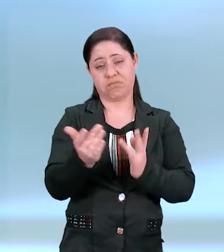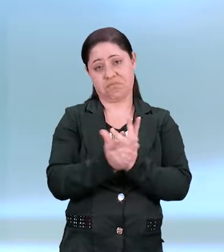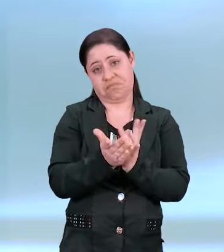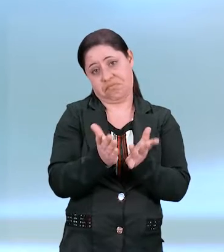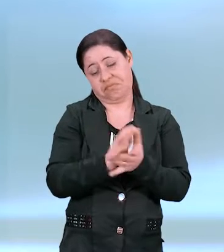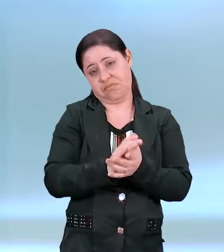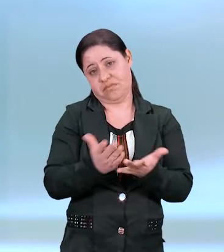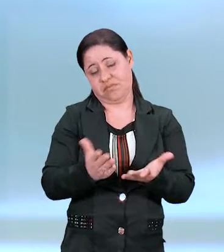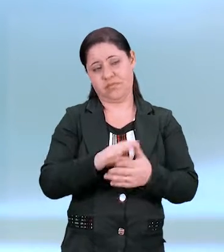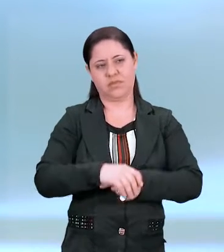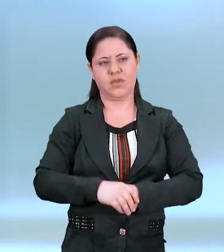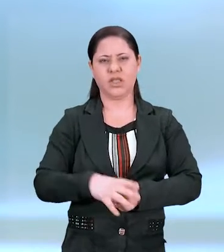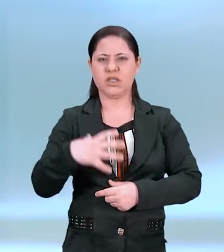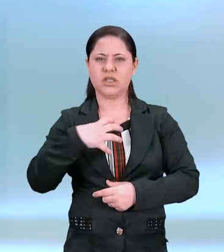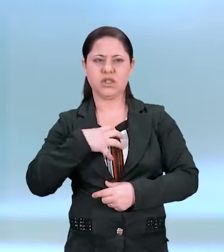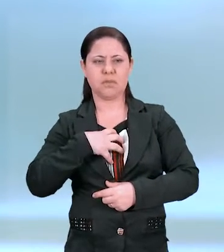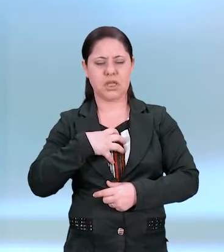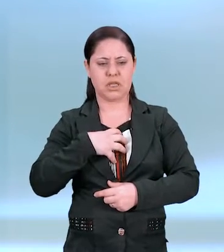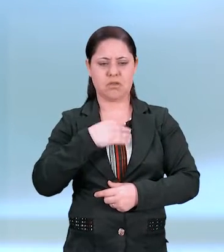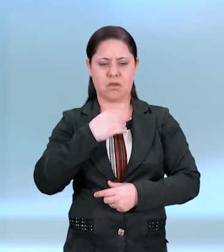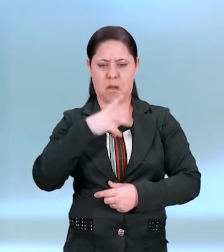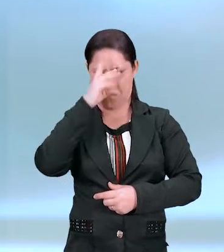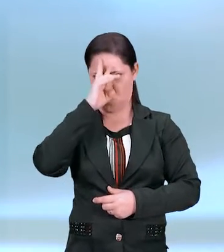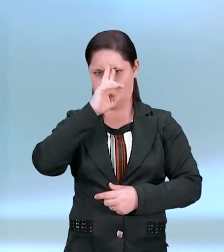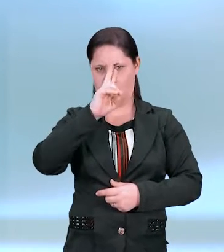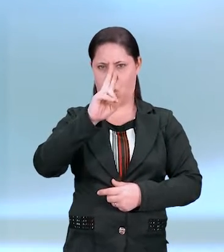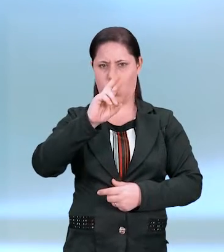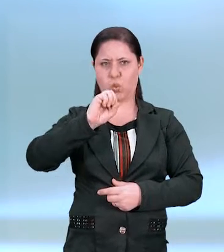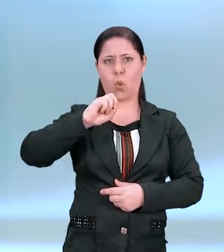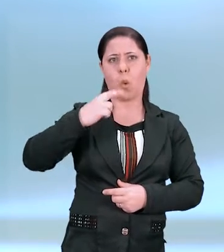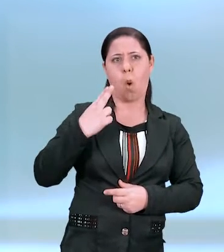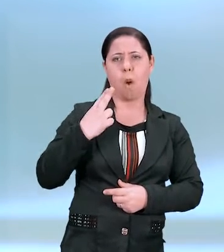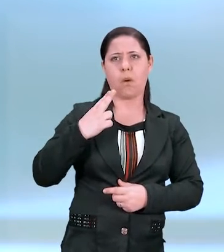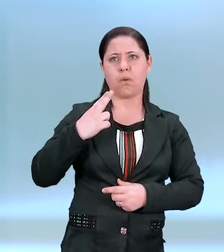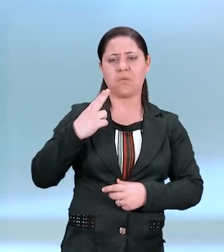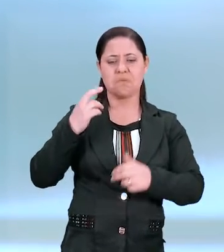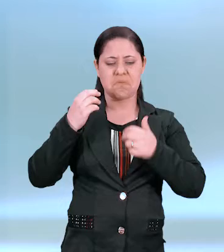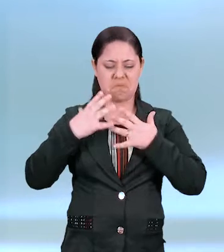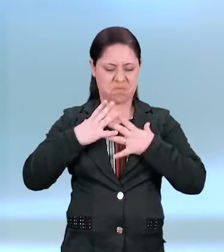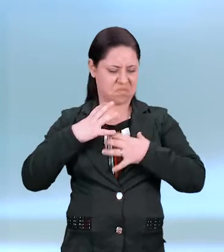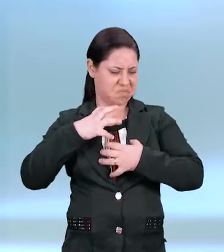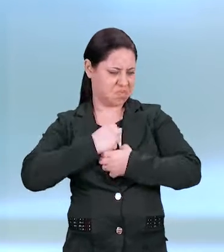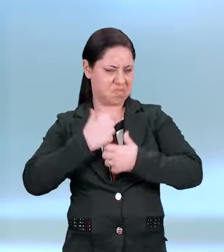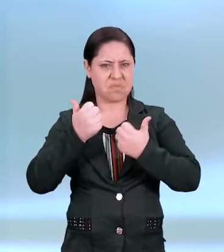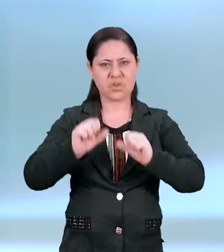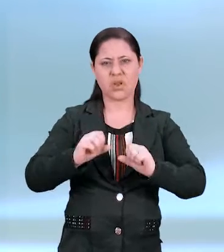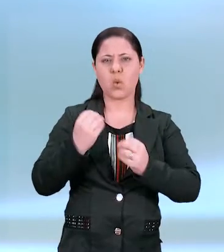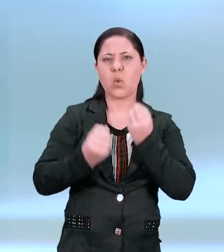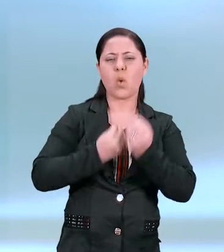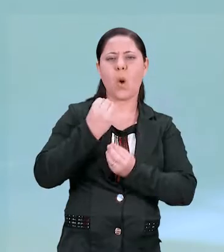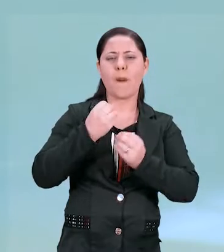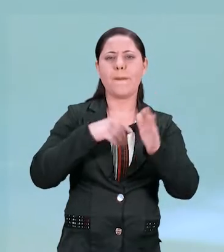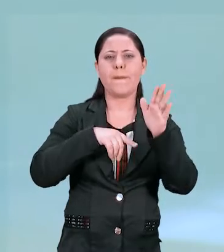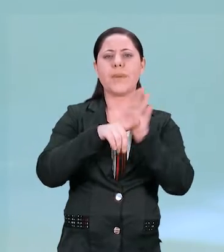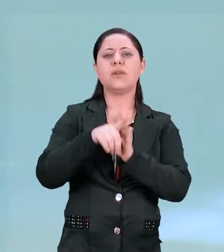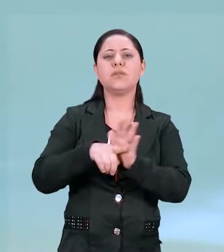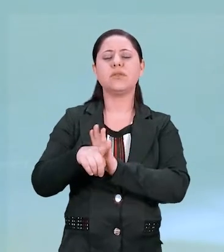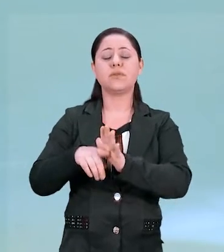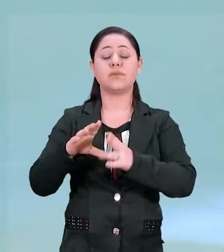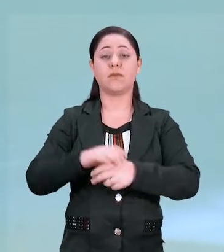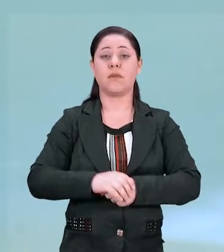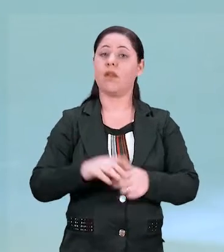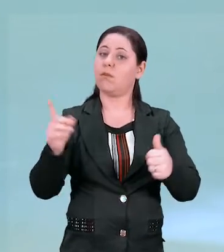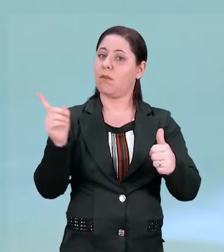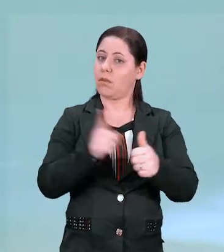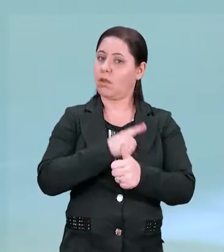companheira? Sentimento de posse, frustração? Como que o senhor analisa? Penso que primeiro nós temos que